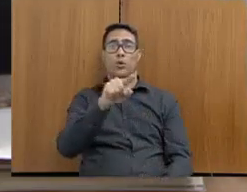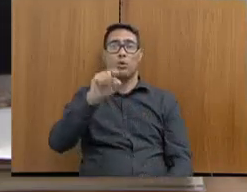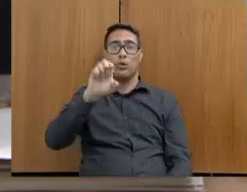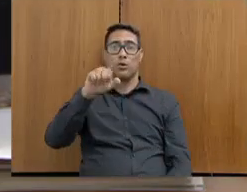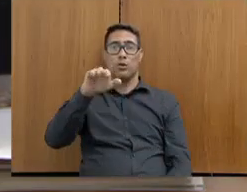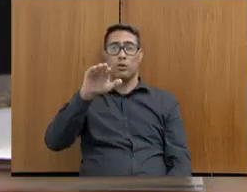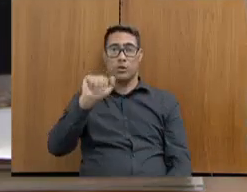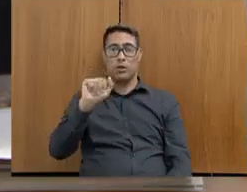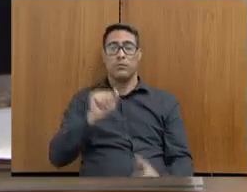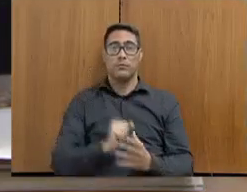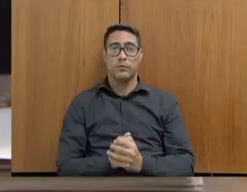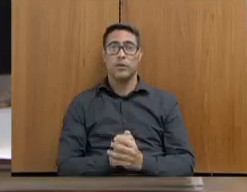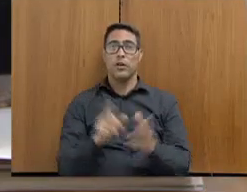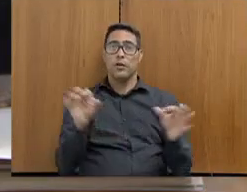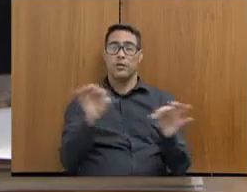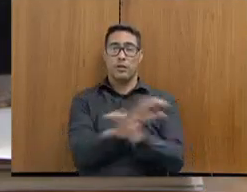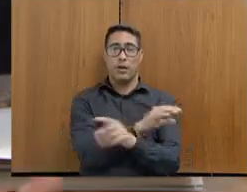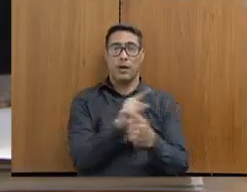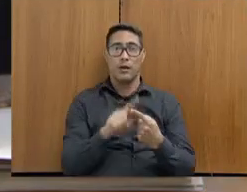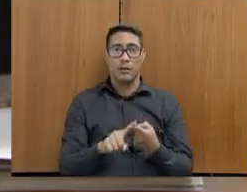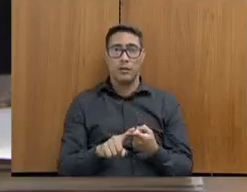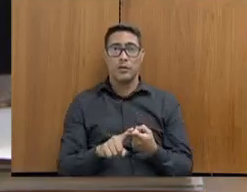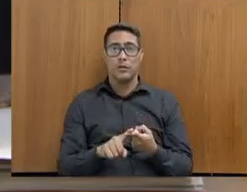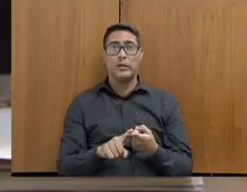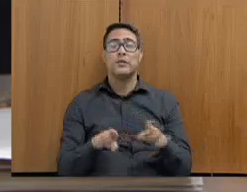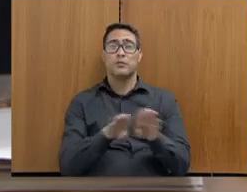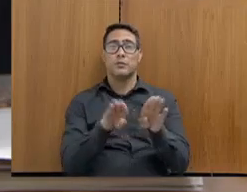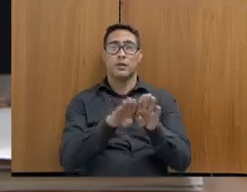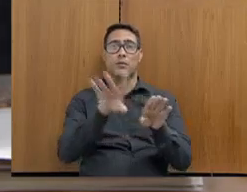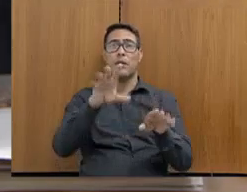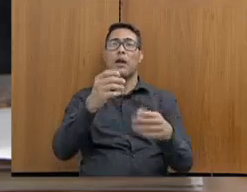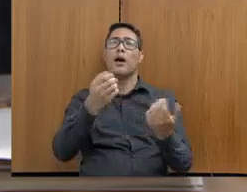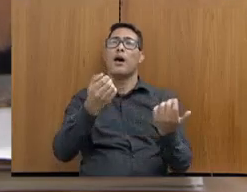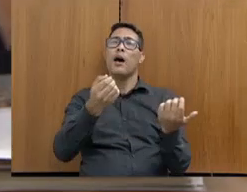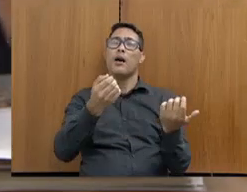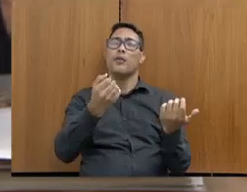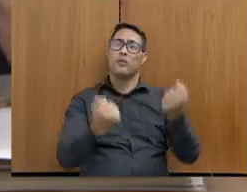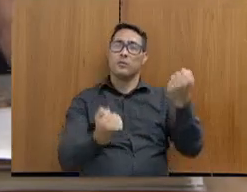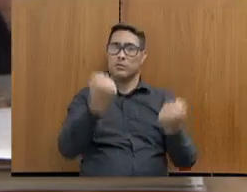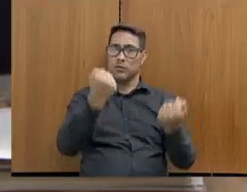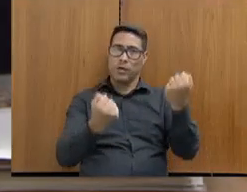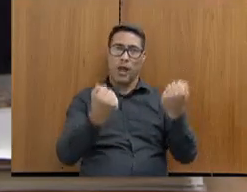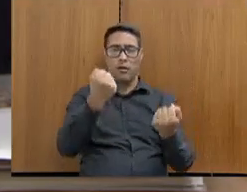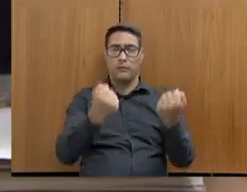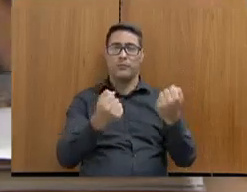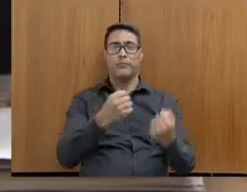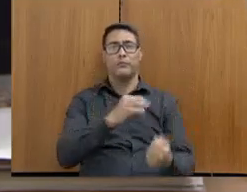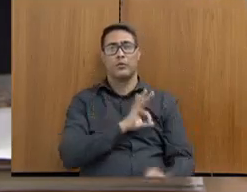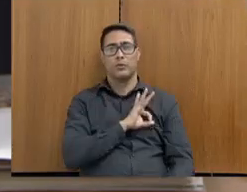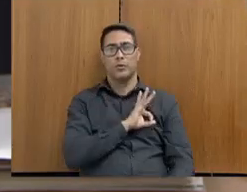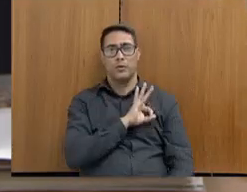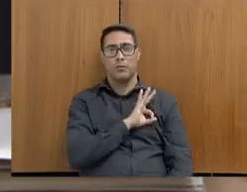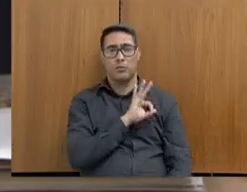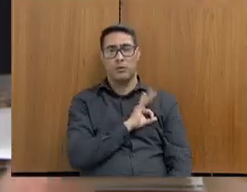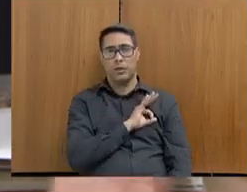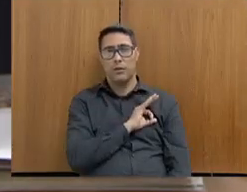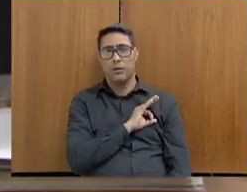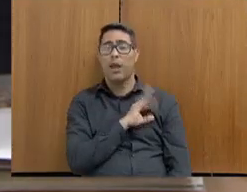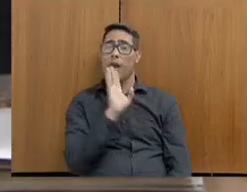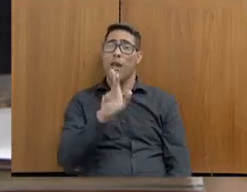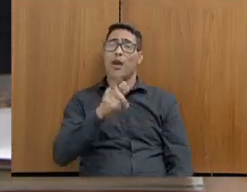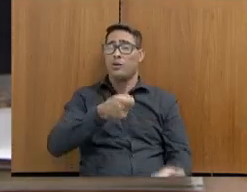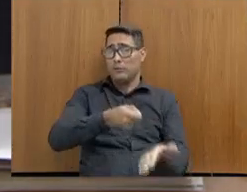e a só para encerrar também as viaturas Nós temos muitas necessidades viaturas é uma cobrança grande